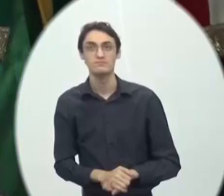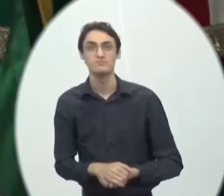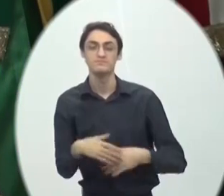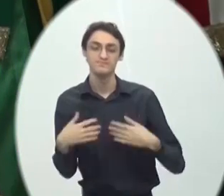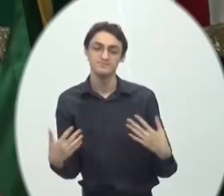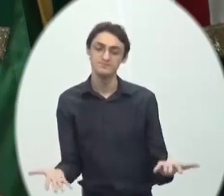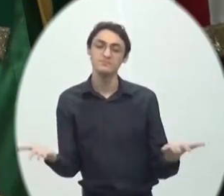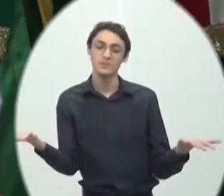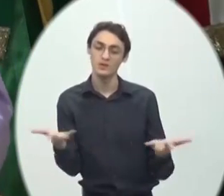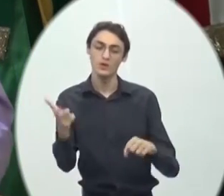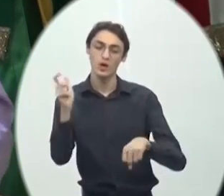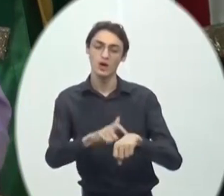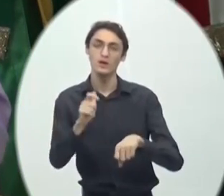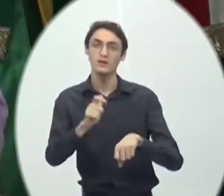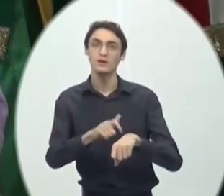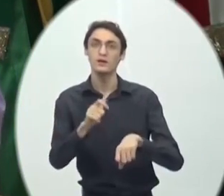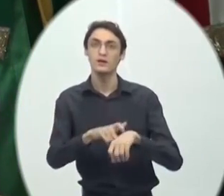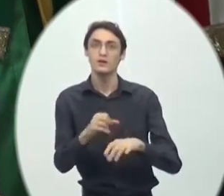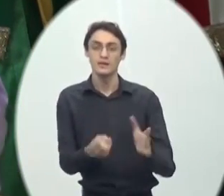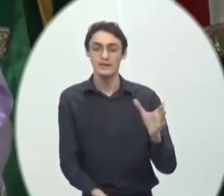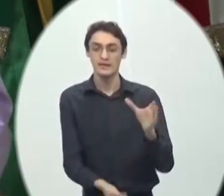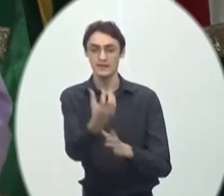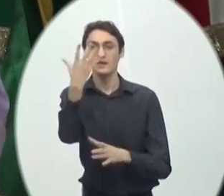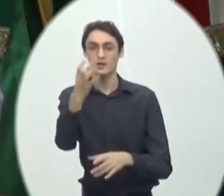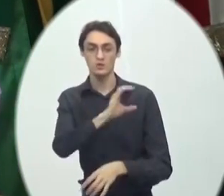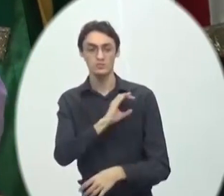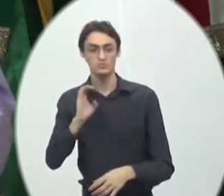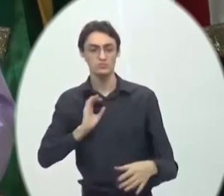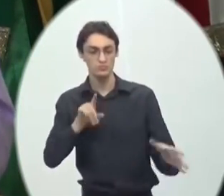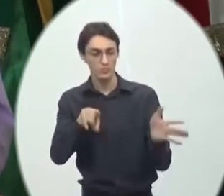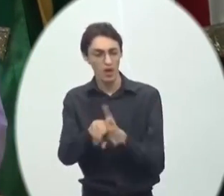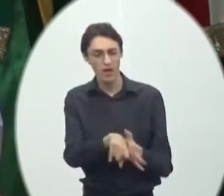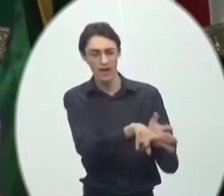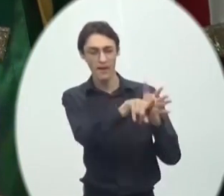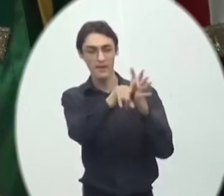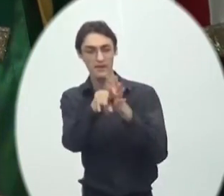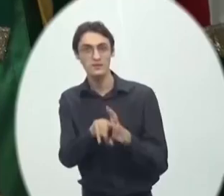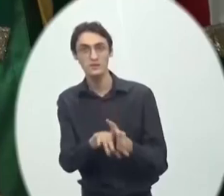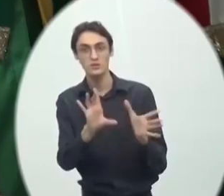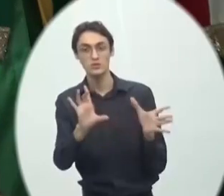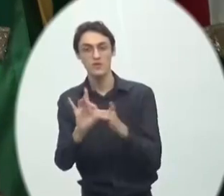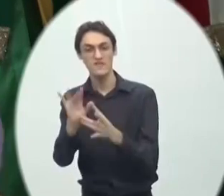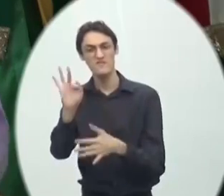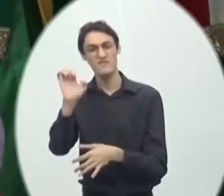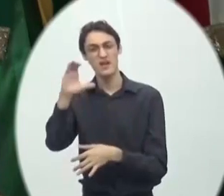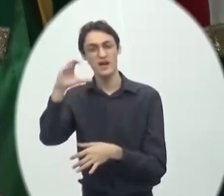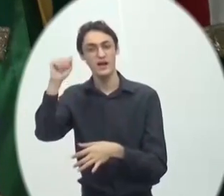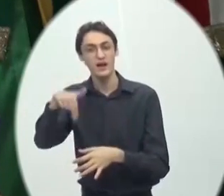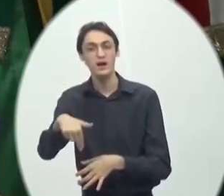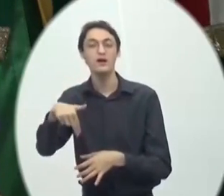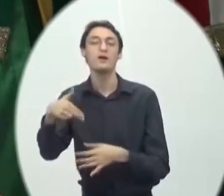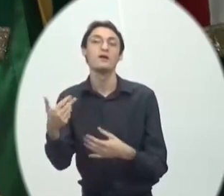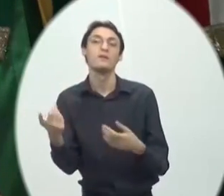hora, parece que tem uma comissão que faz esse tipo de análise, de avaliação, junto com a FECAM, junto com...